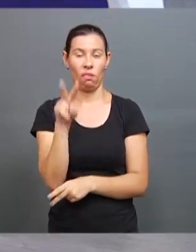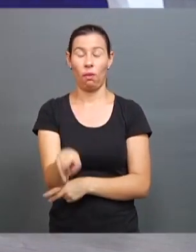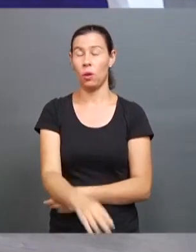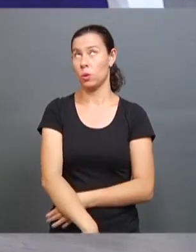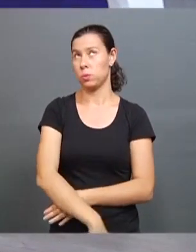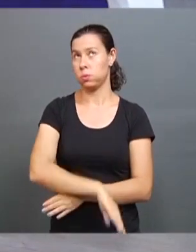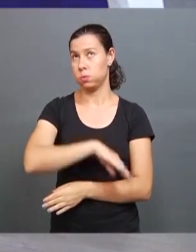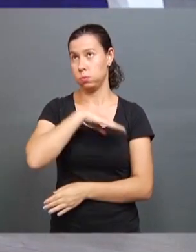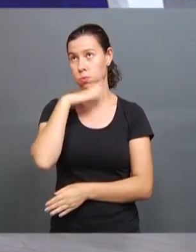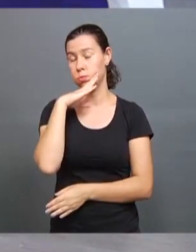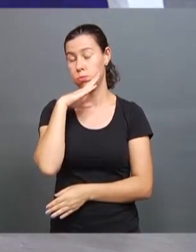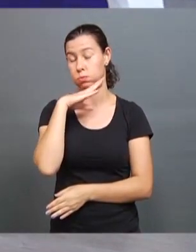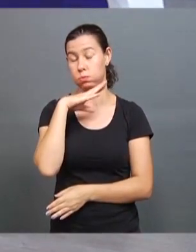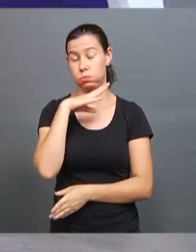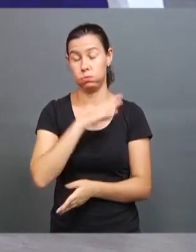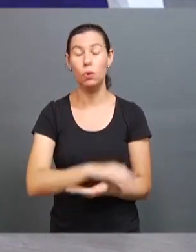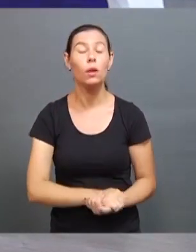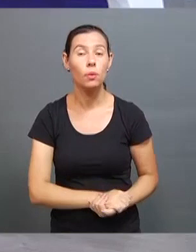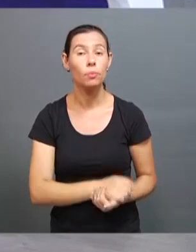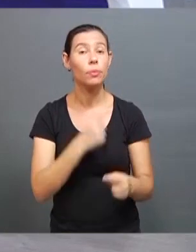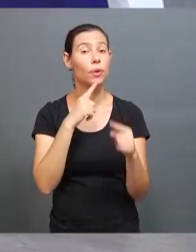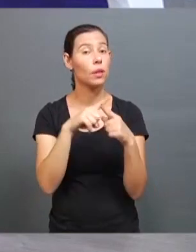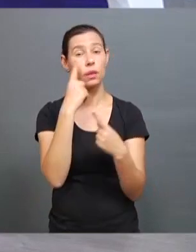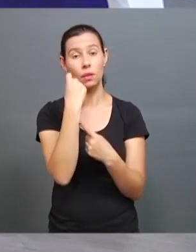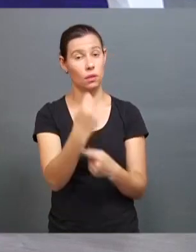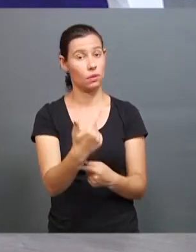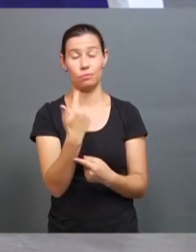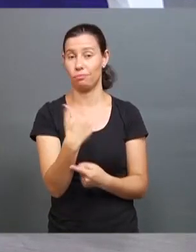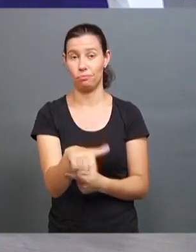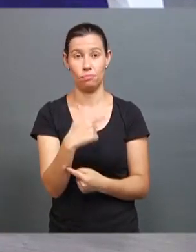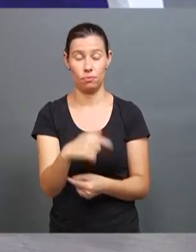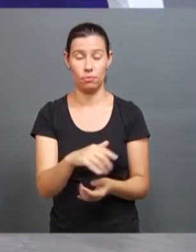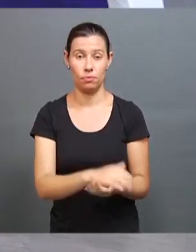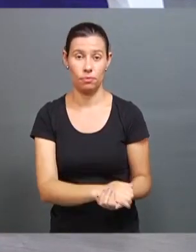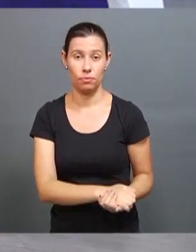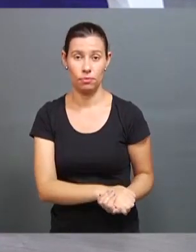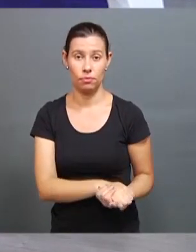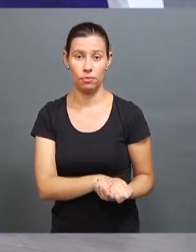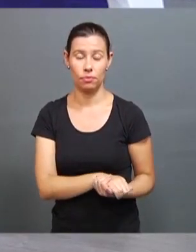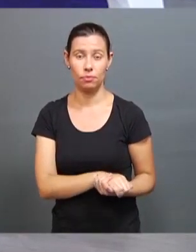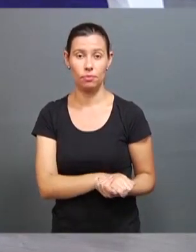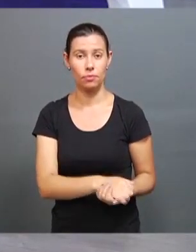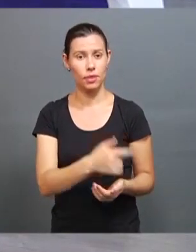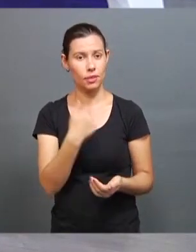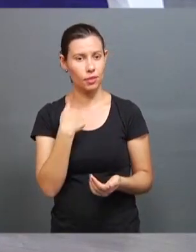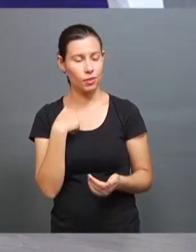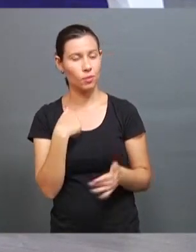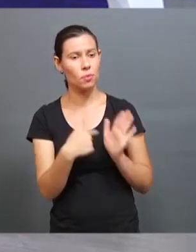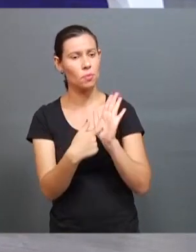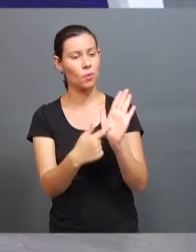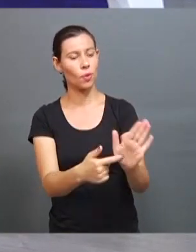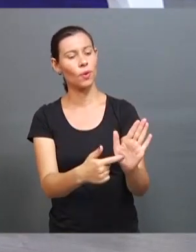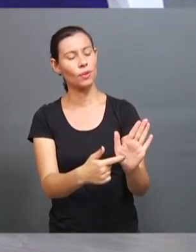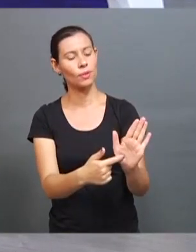assim, ela não tem paciência porque ela não interessa para ela. Só que não. O engraçado é que eu tento colocar até um pouquinho de propaganda para ela entender.